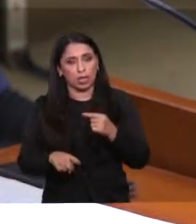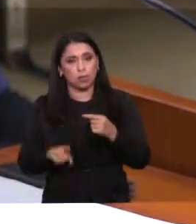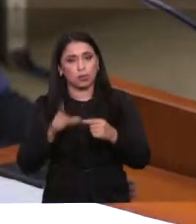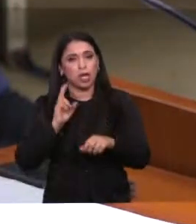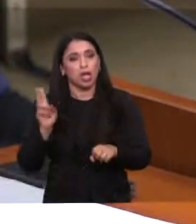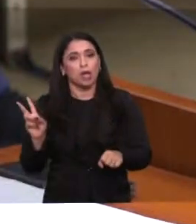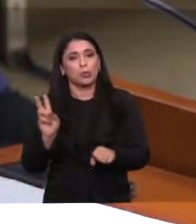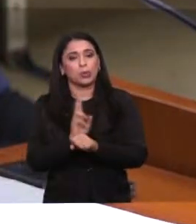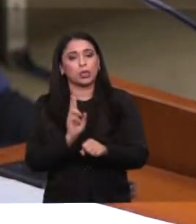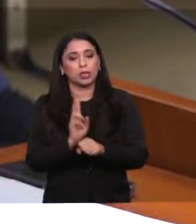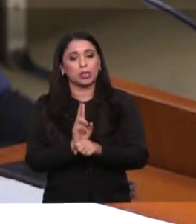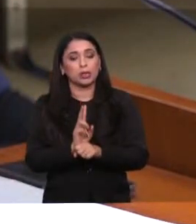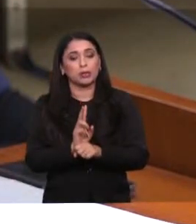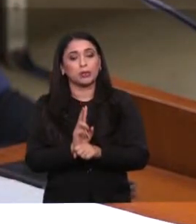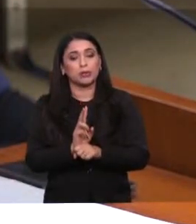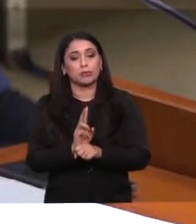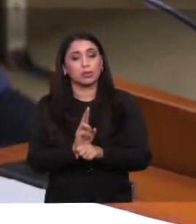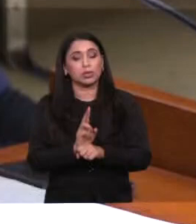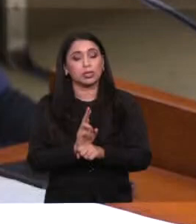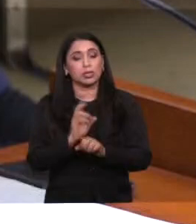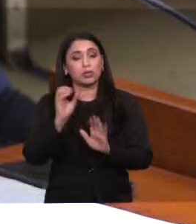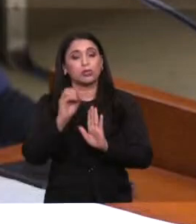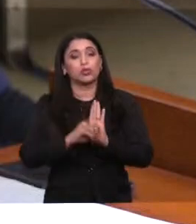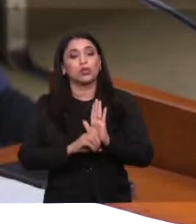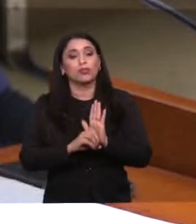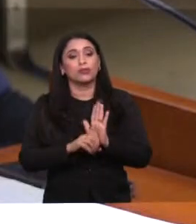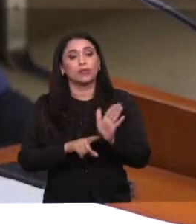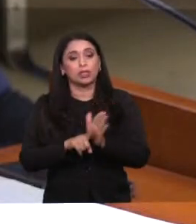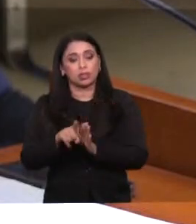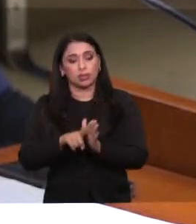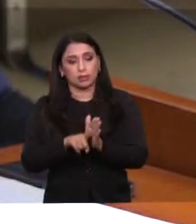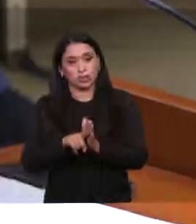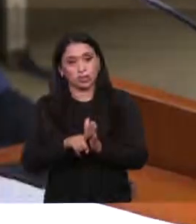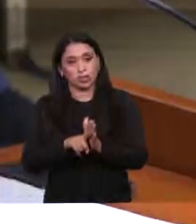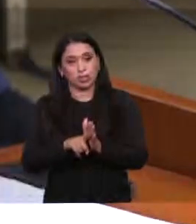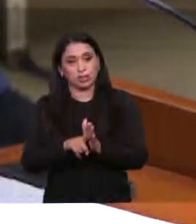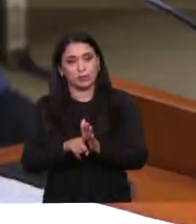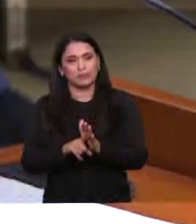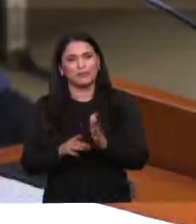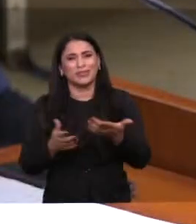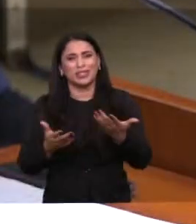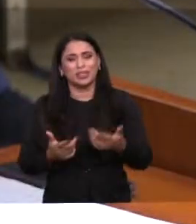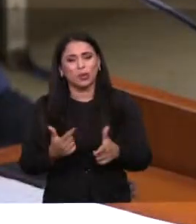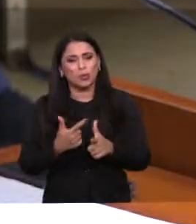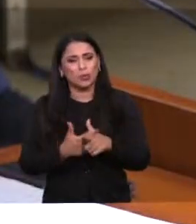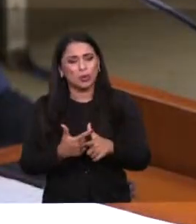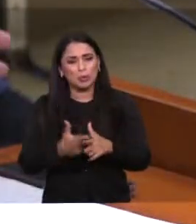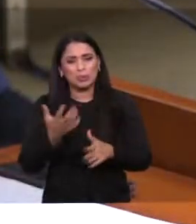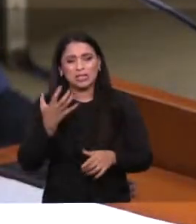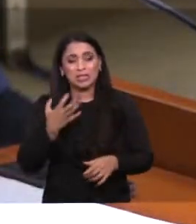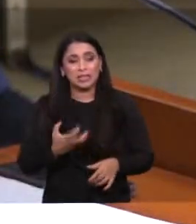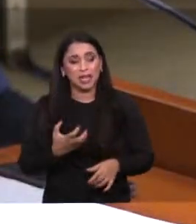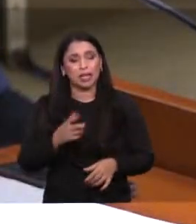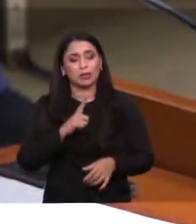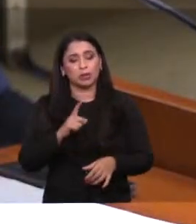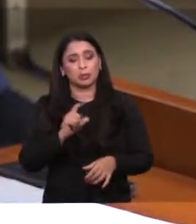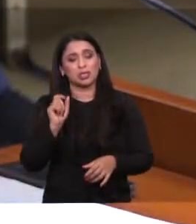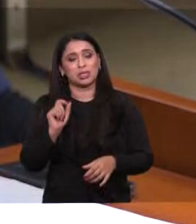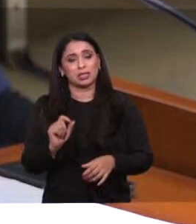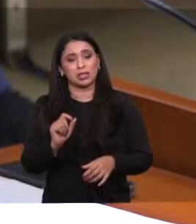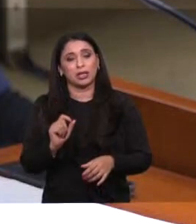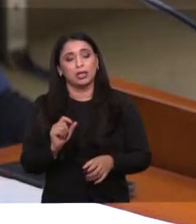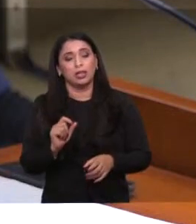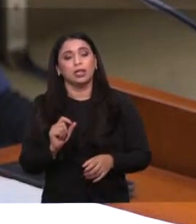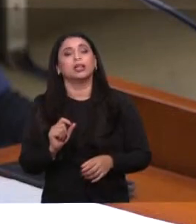medidas protetivas de ofício na investigação. Então, um problema seríssimo aqui, que precisa ser enfrentado por